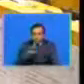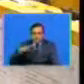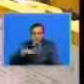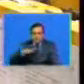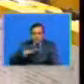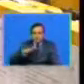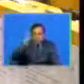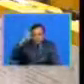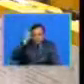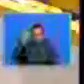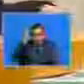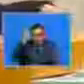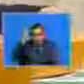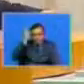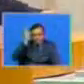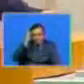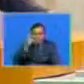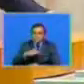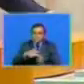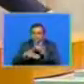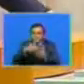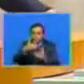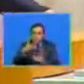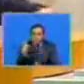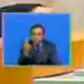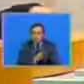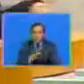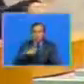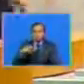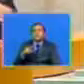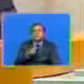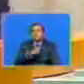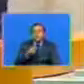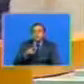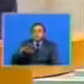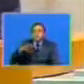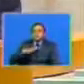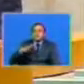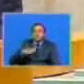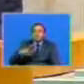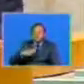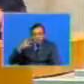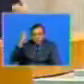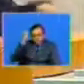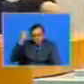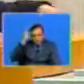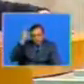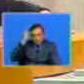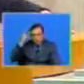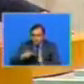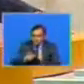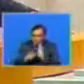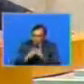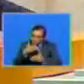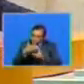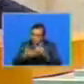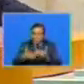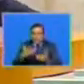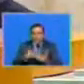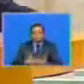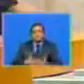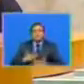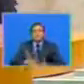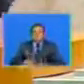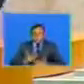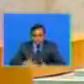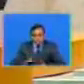Paulo, portanto, acrescermos ao nosso nome a cidade de São Paulo e passarmos a nos tratar de maneira